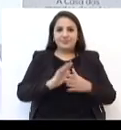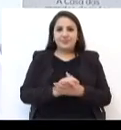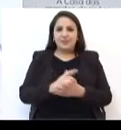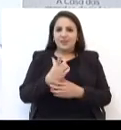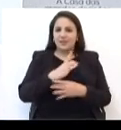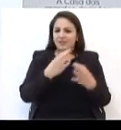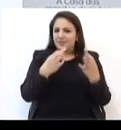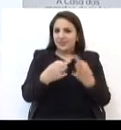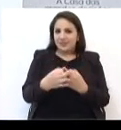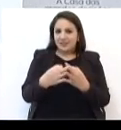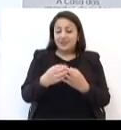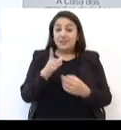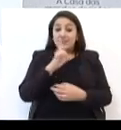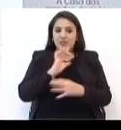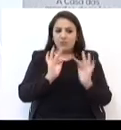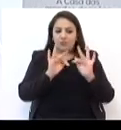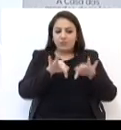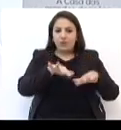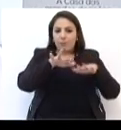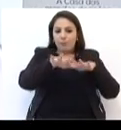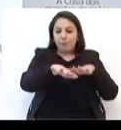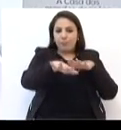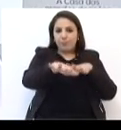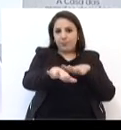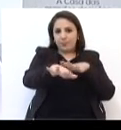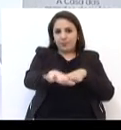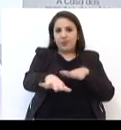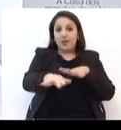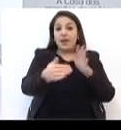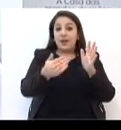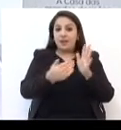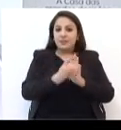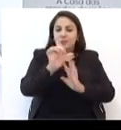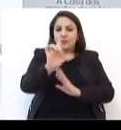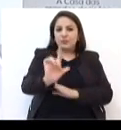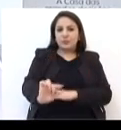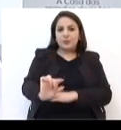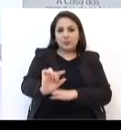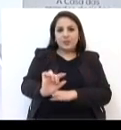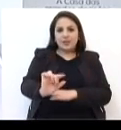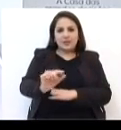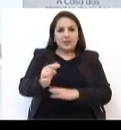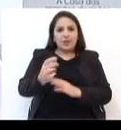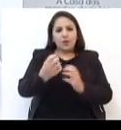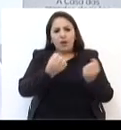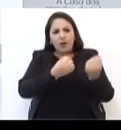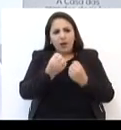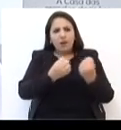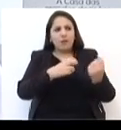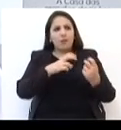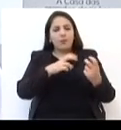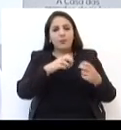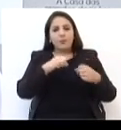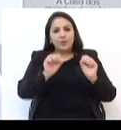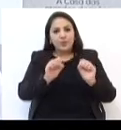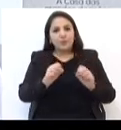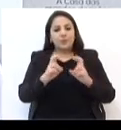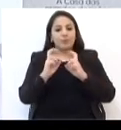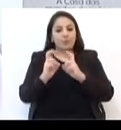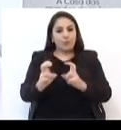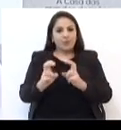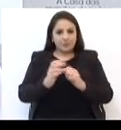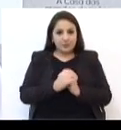Tenho certeza que desafogaria o trânsito até com a diminuição dos veículos, porque o cidadão, a